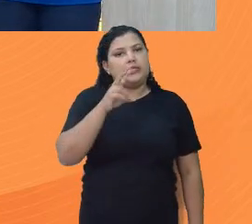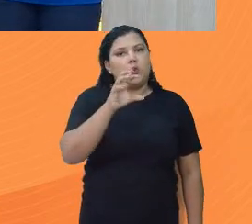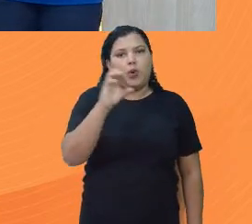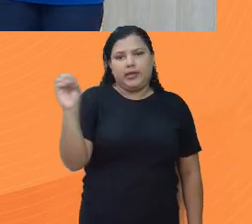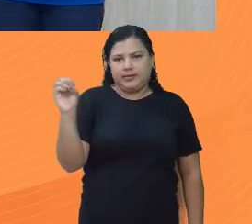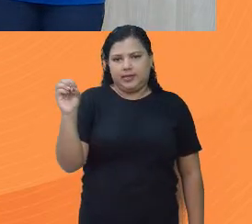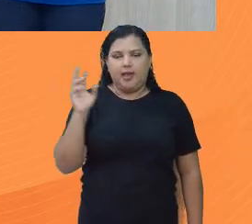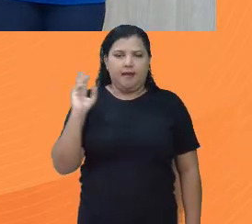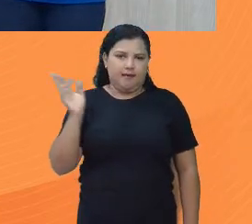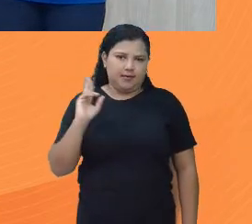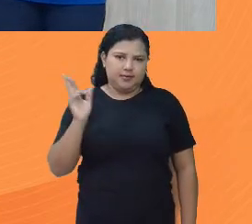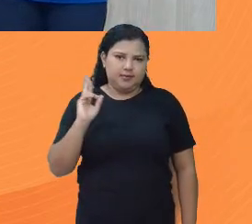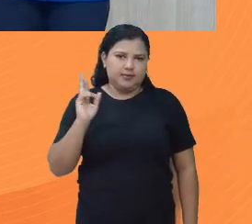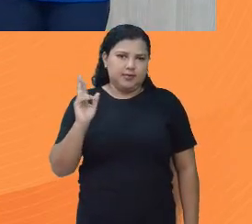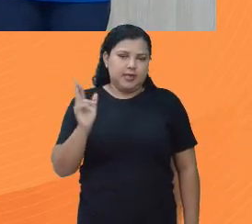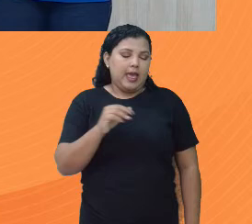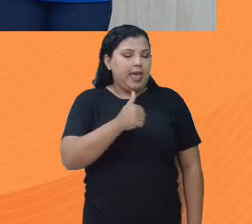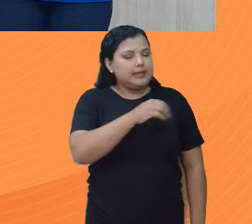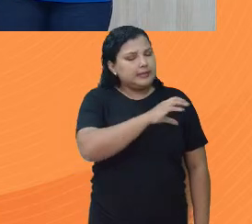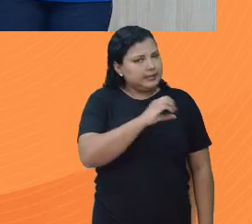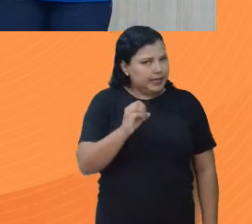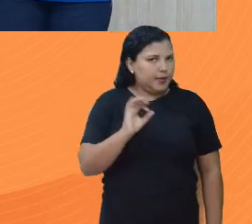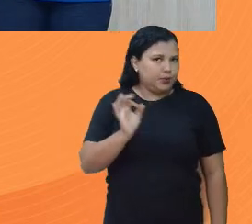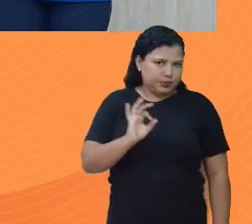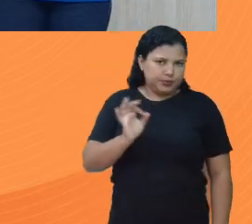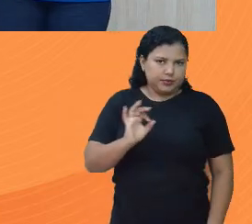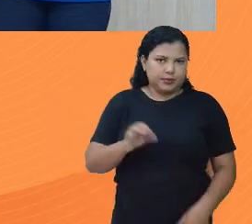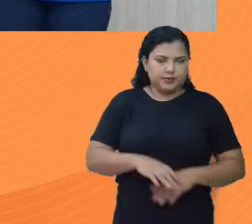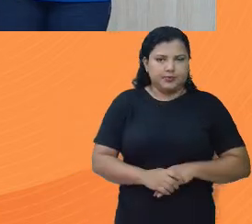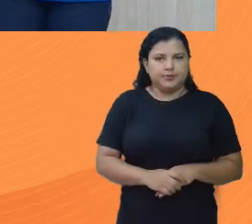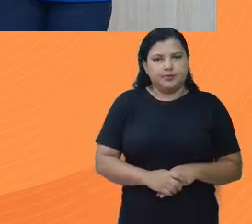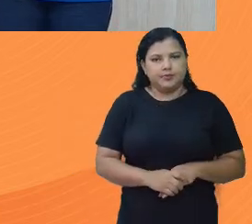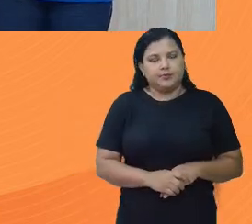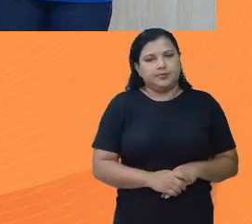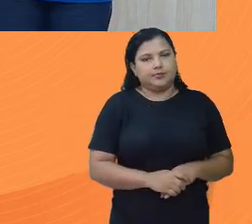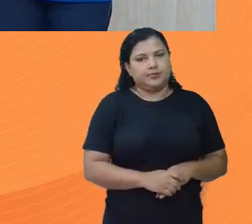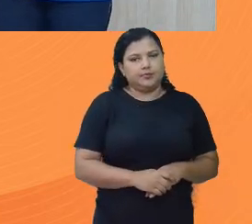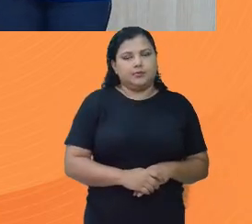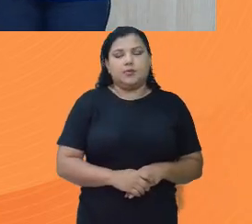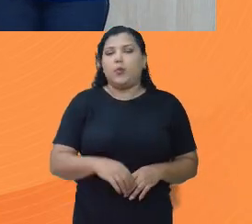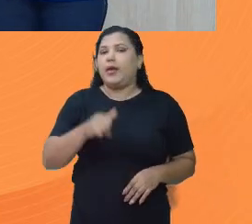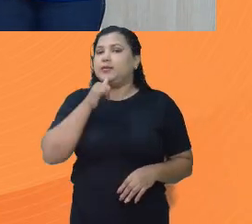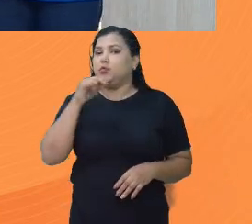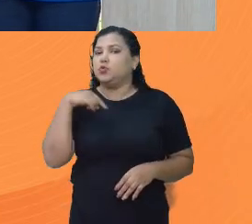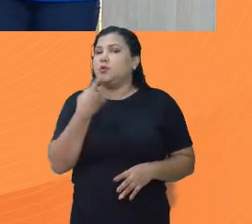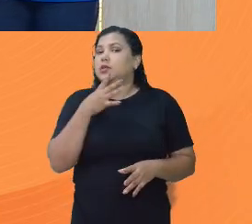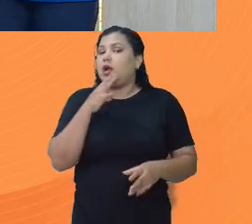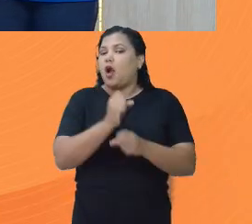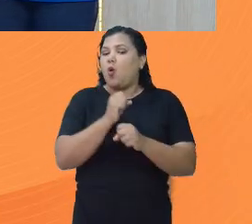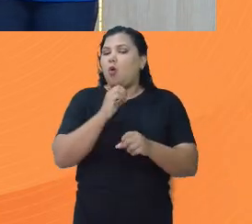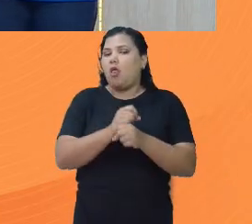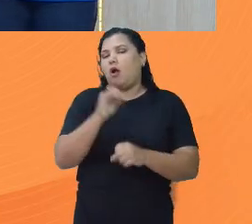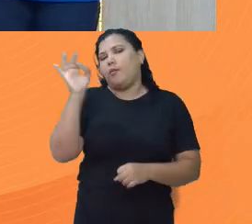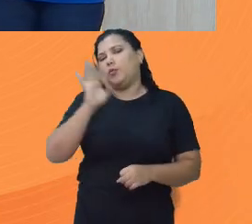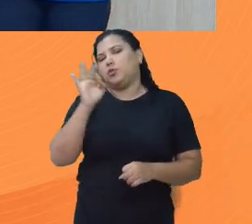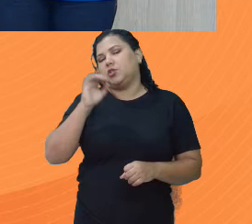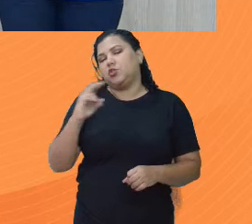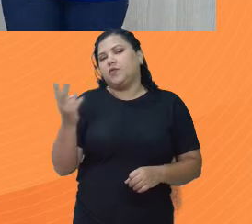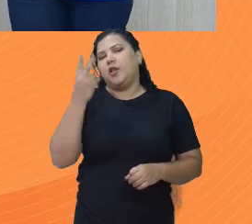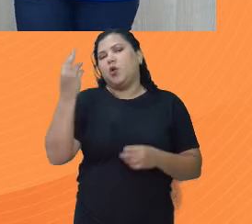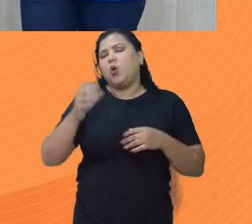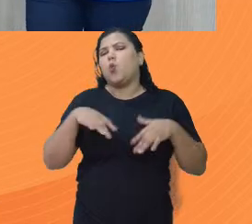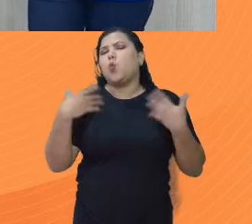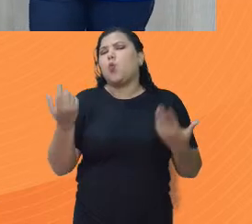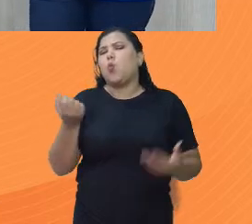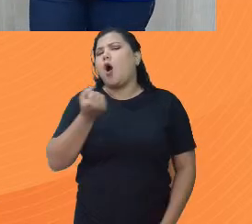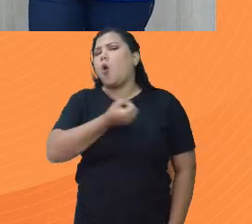R$50, sendo um 100%. Então, perceba aí quando a gente quer calcular a porcentagem desse valor e qual é o